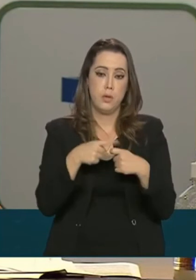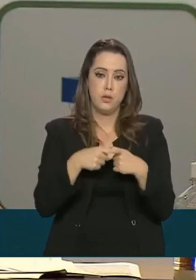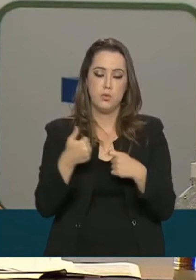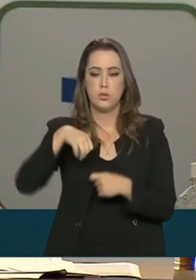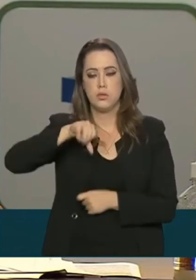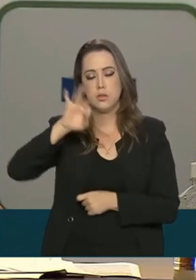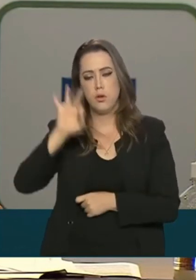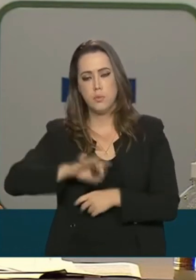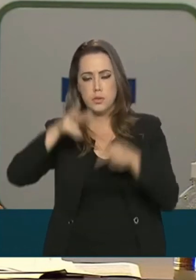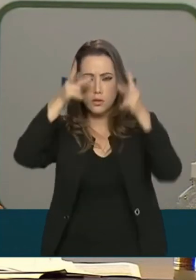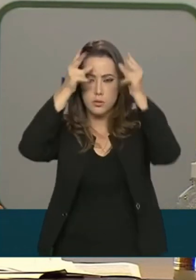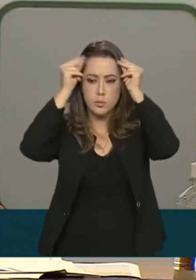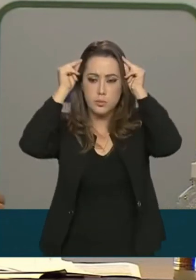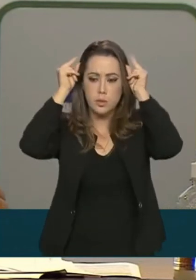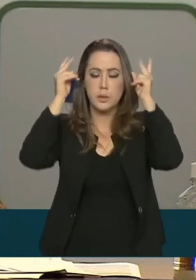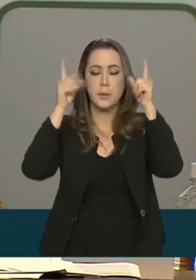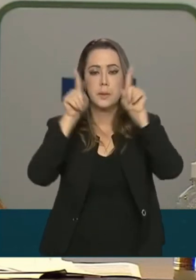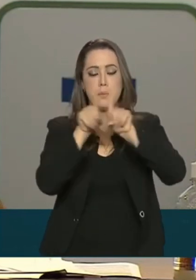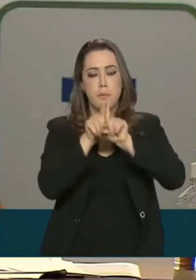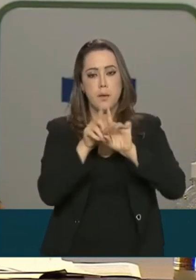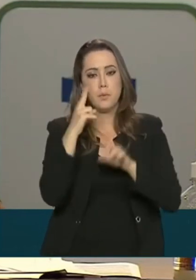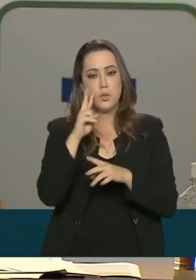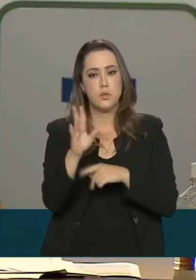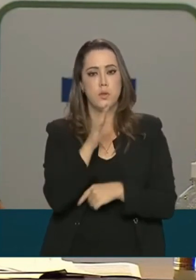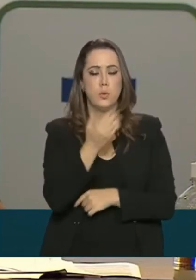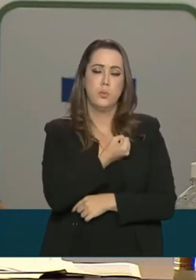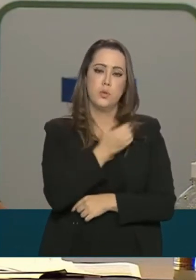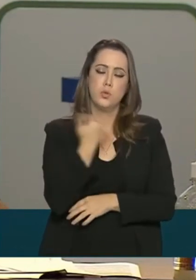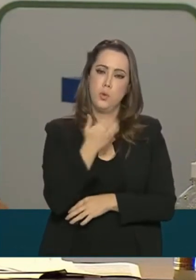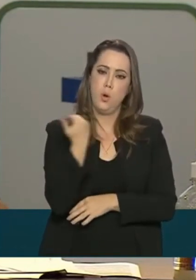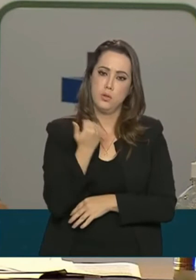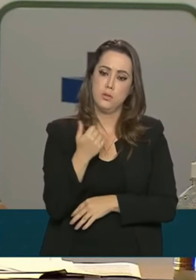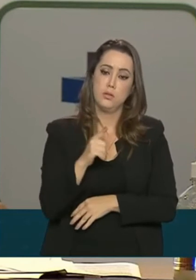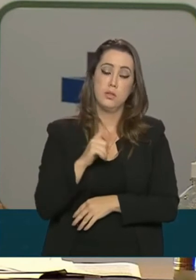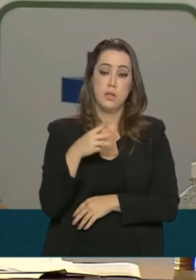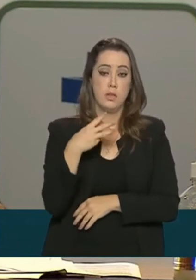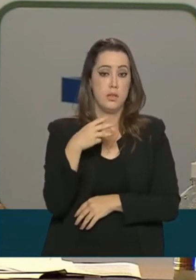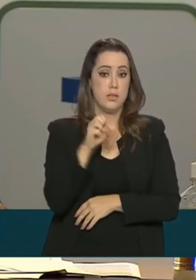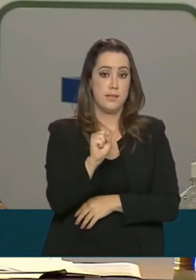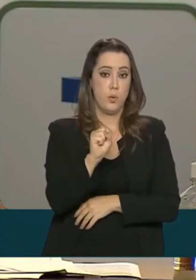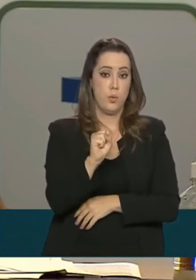E quando verificamos os óbitos confirmados por Covid, temos 58%,